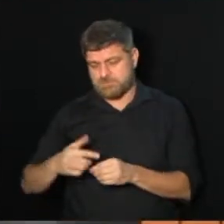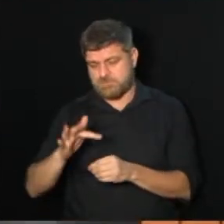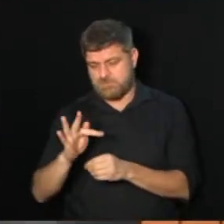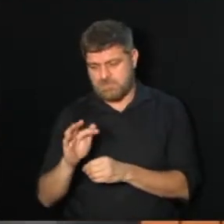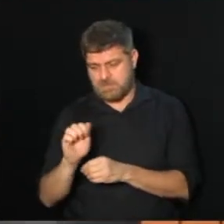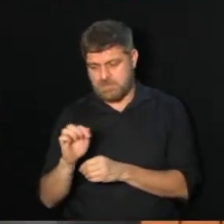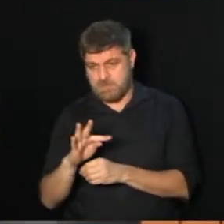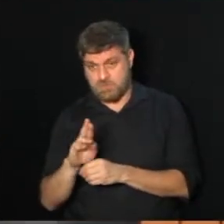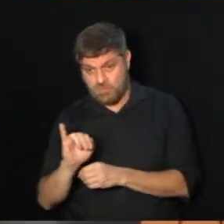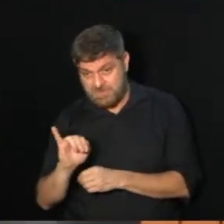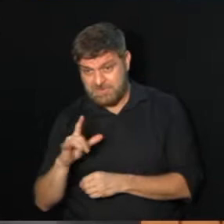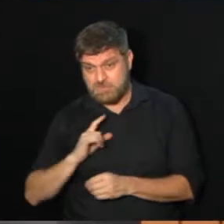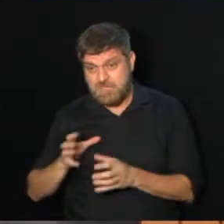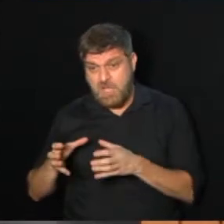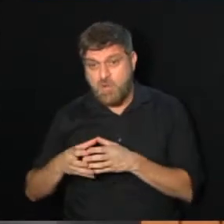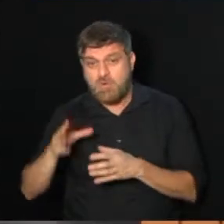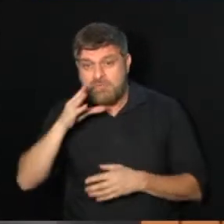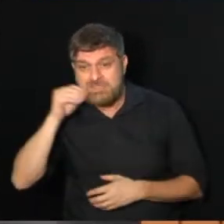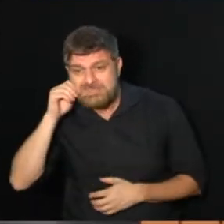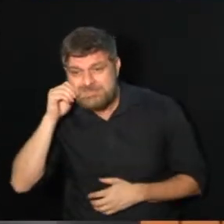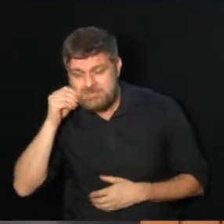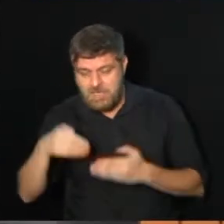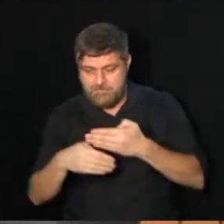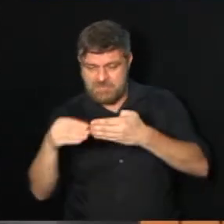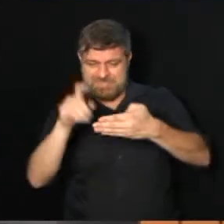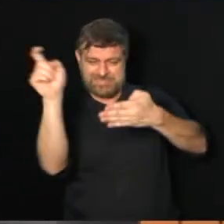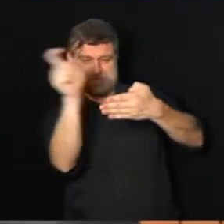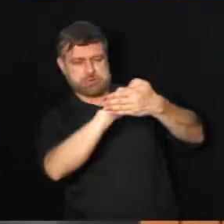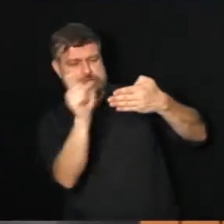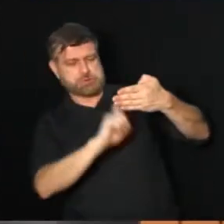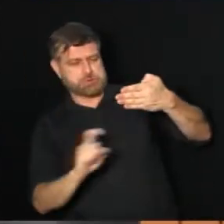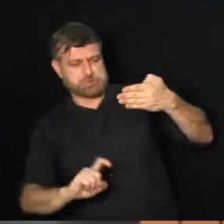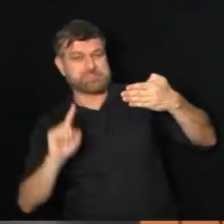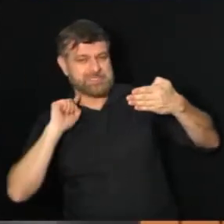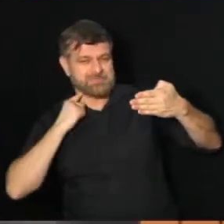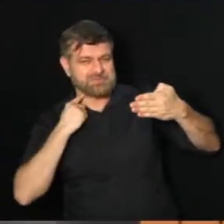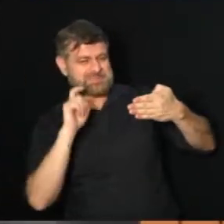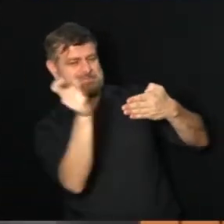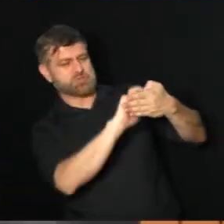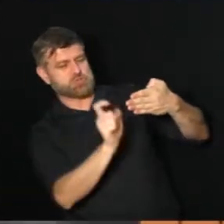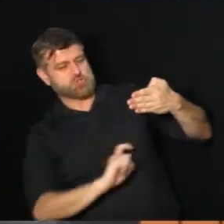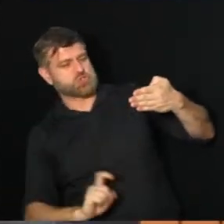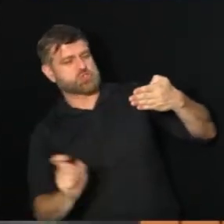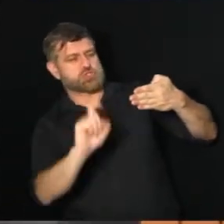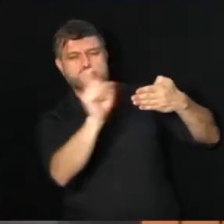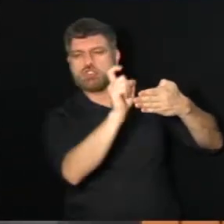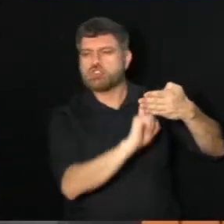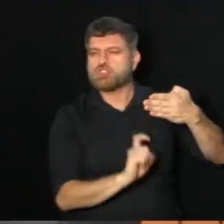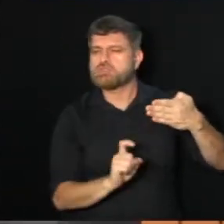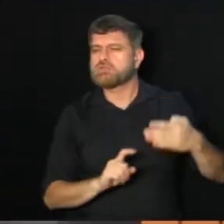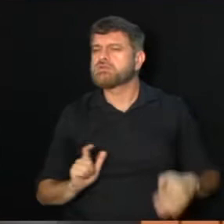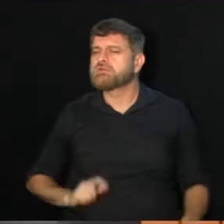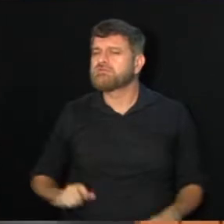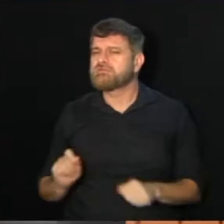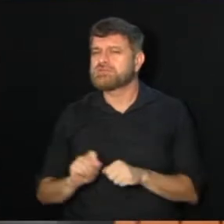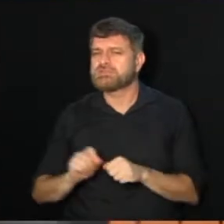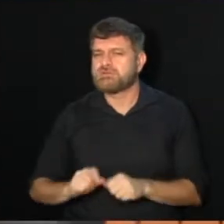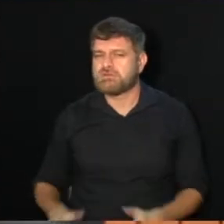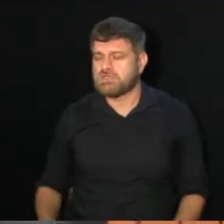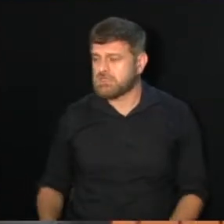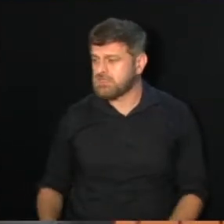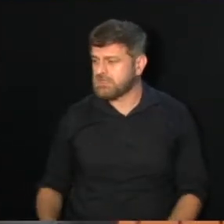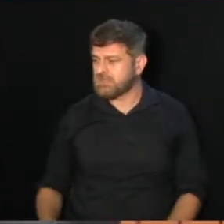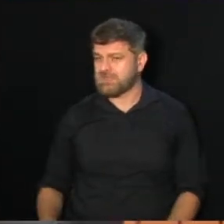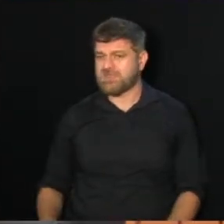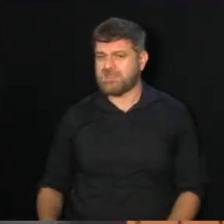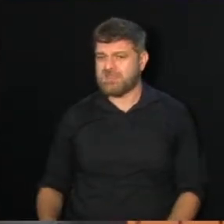de adolescentes pichadores. Esses pichadores nada mais estavam fazendo que danificar patrimônio